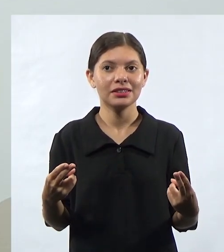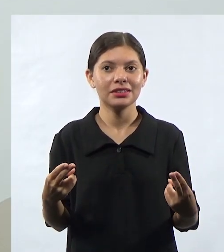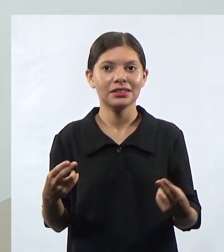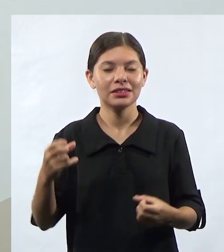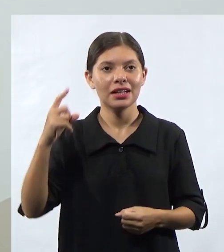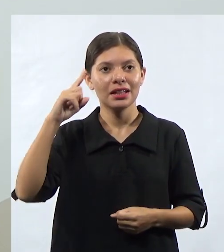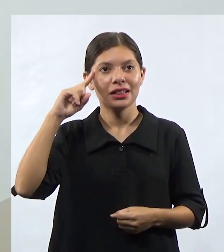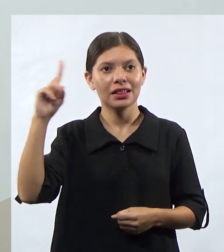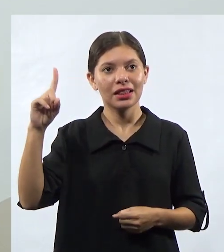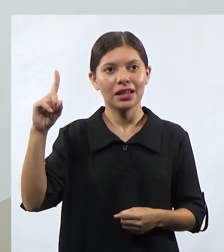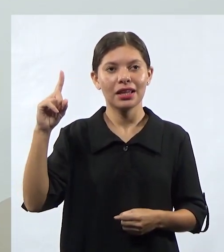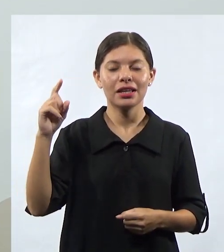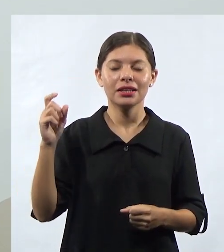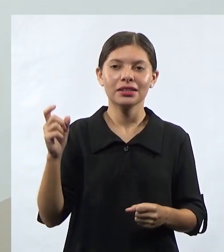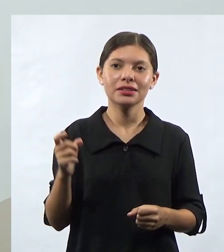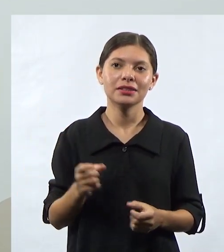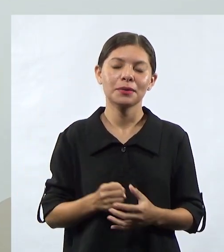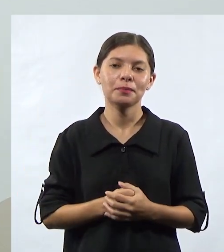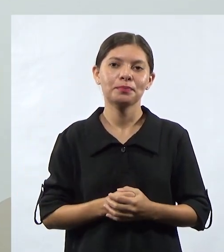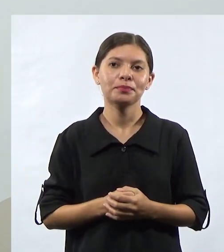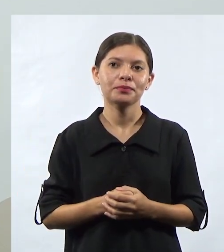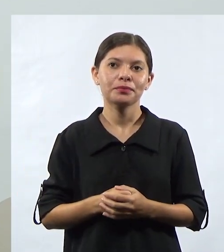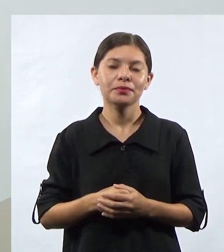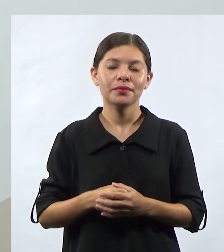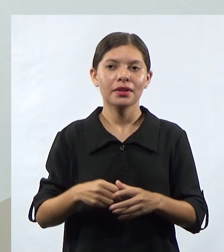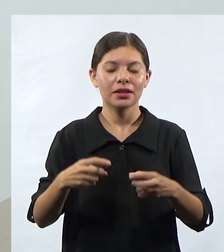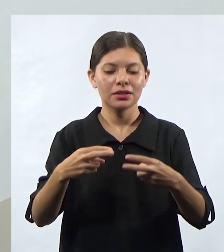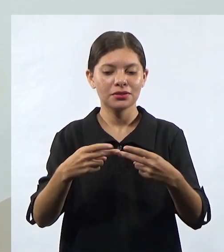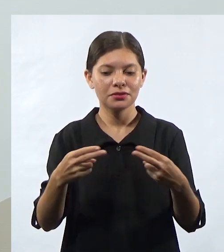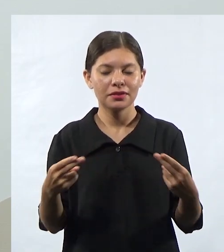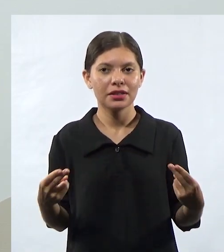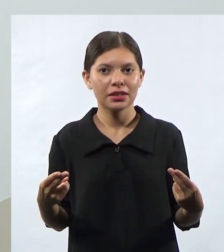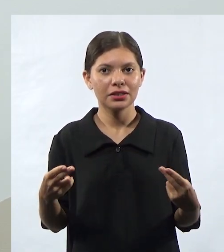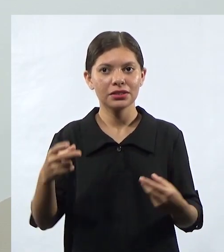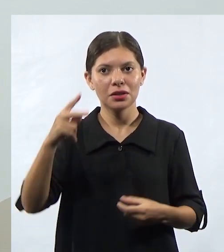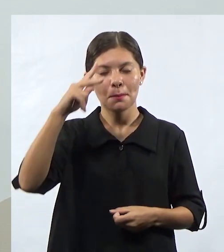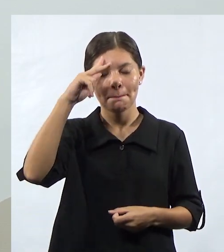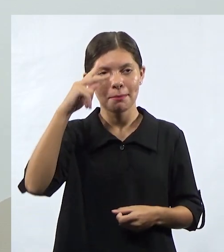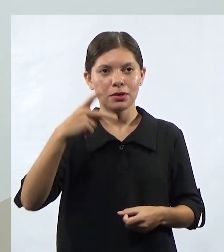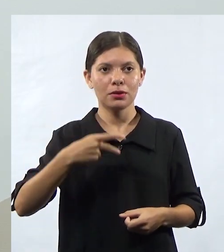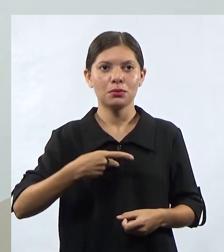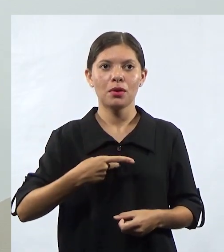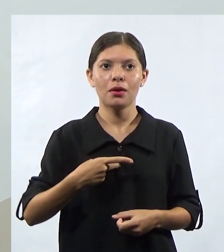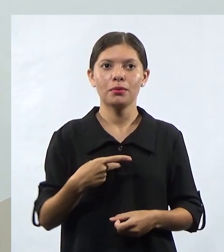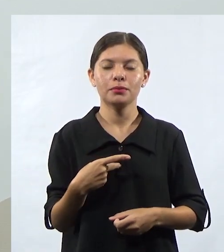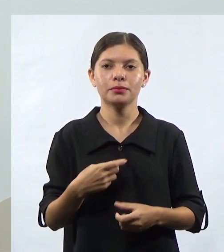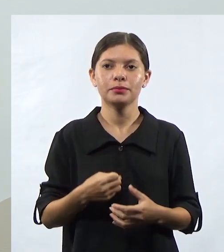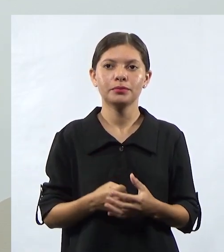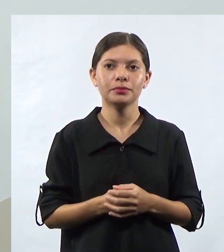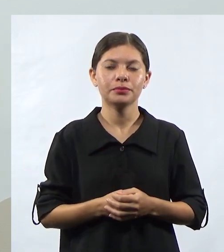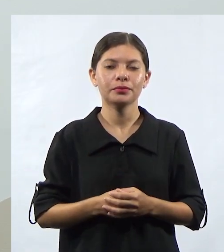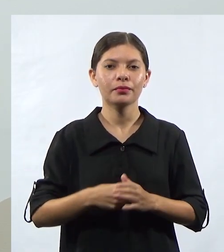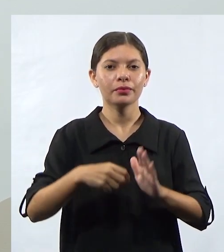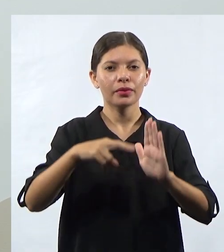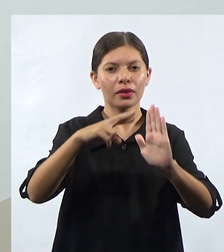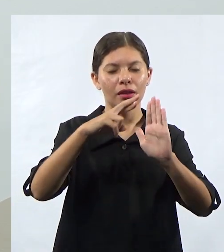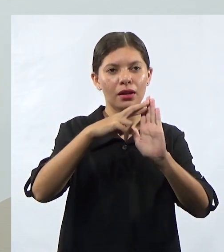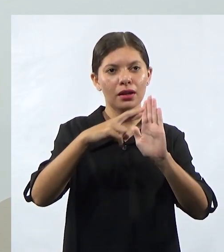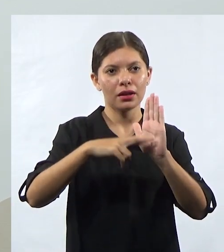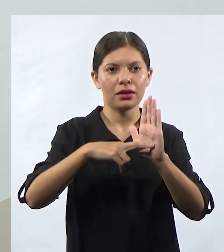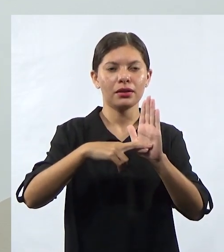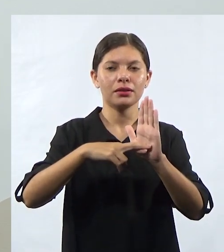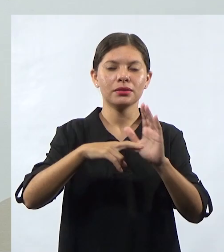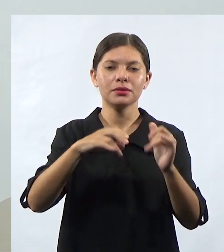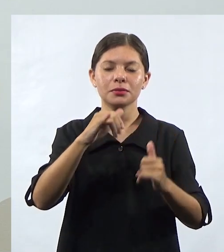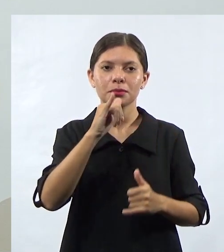isso pode acontecer. Então, o nosso alerta para isso é você passar as regras com o grupo. Então, olha, por exemplo, olha, se alguém